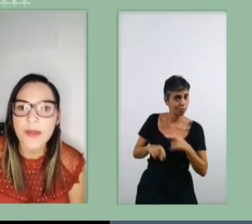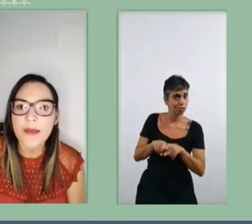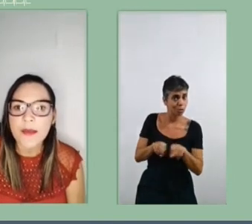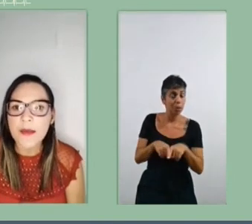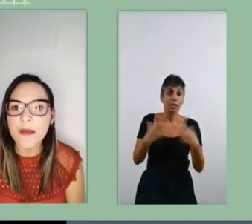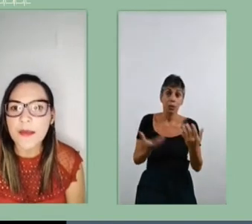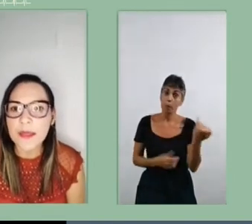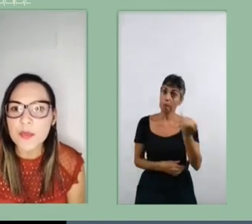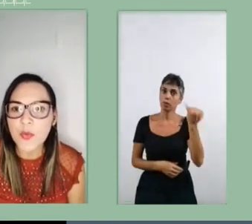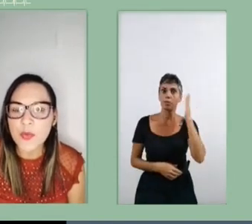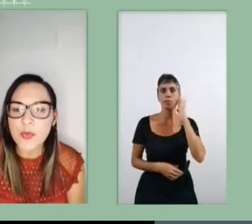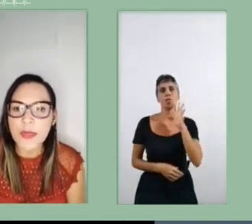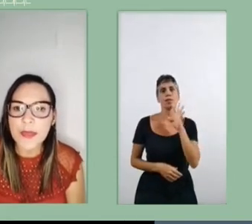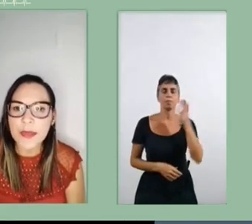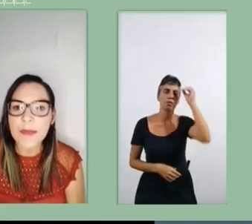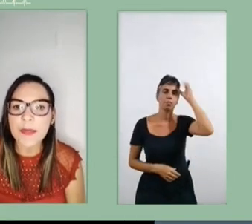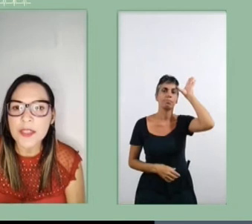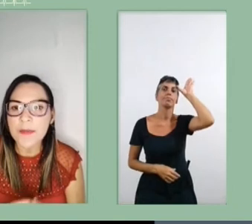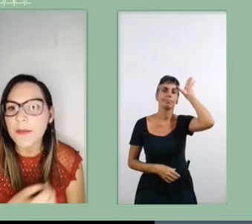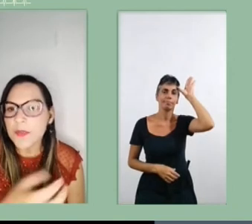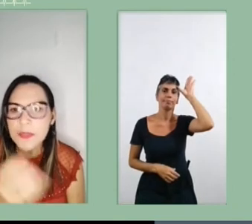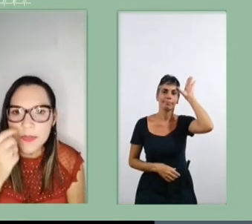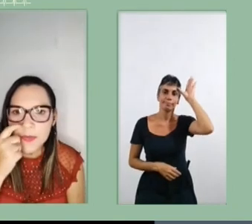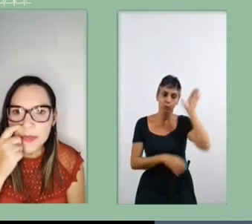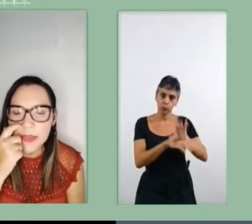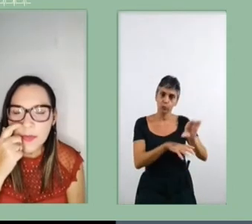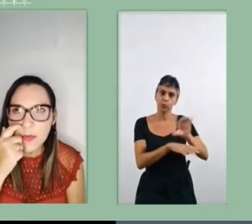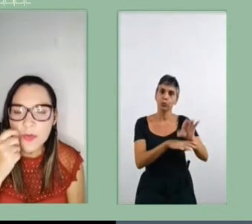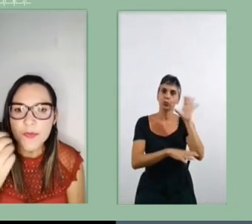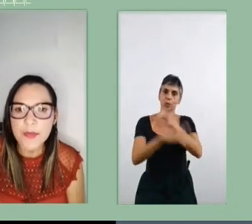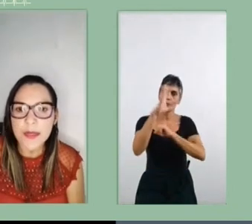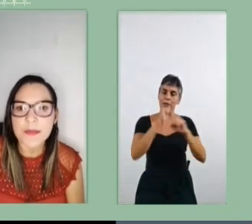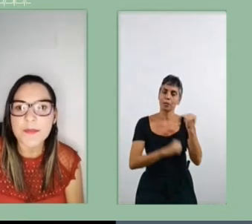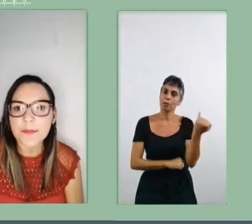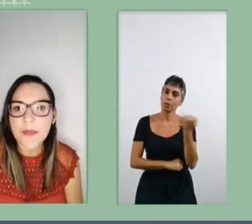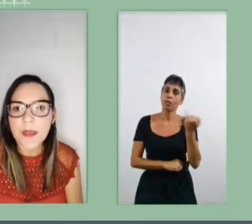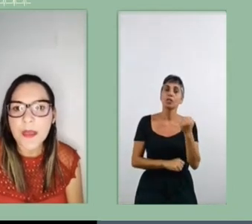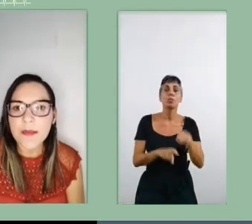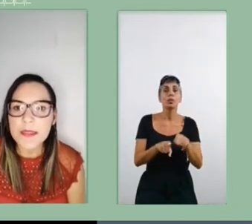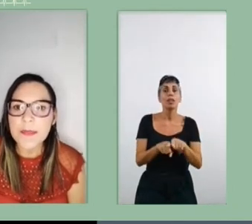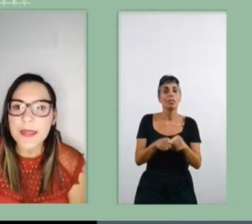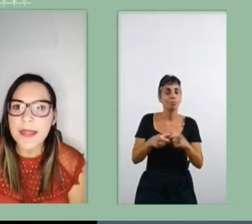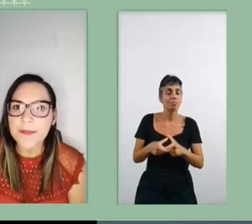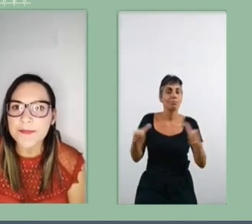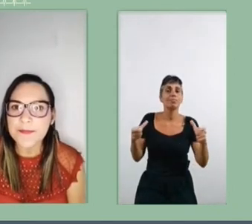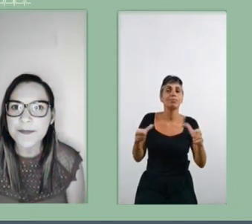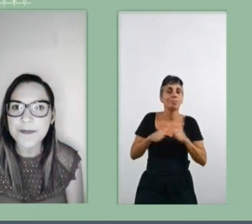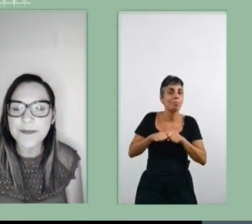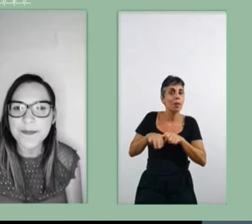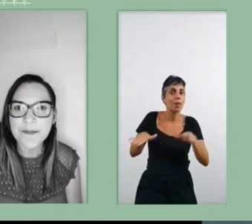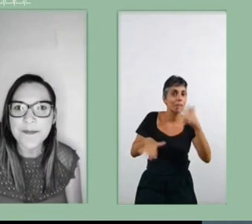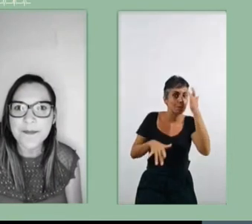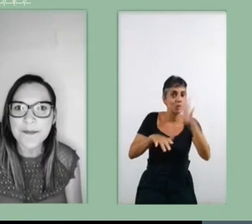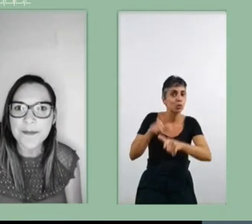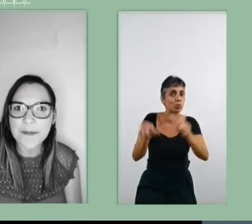agregador, né? Esse curso. Ele abrange a muitas pessoas, a muitos profissionais. É transdisciplinar. Eu